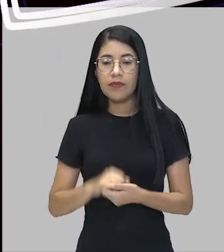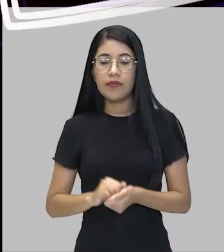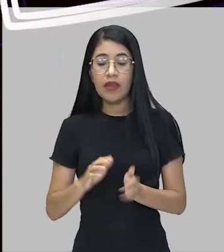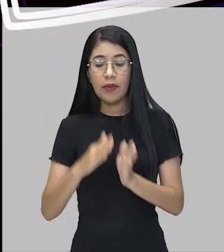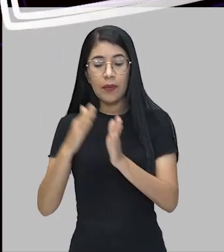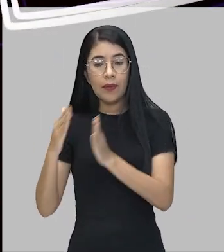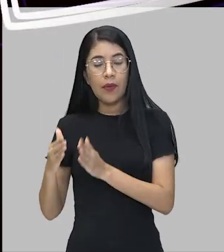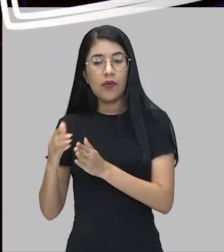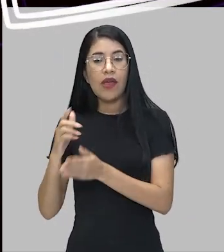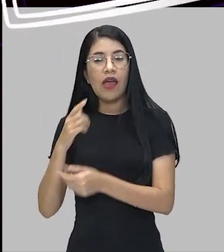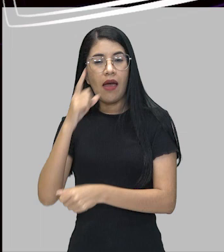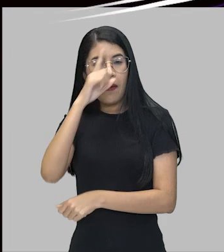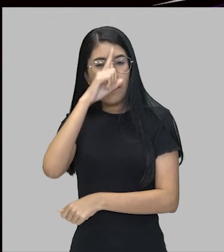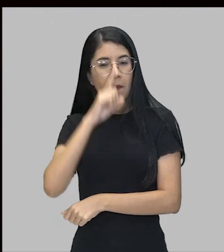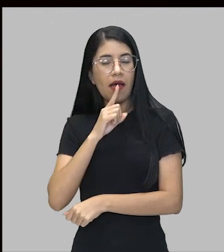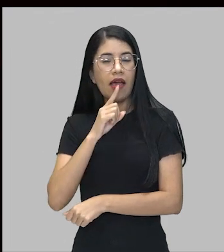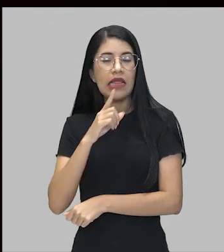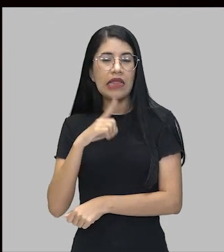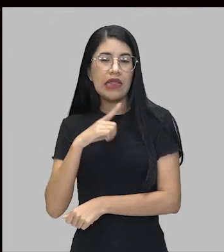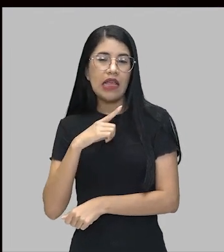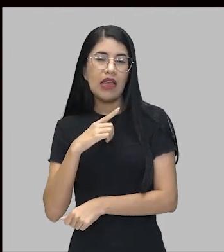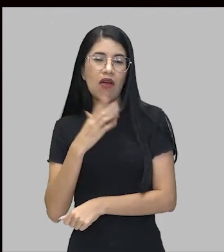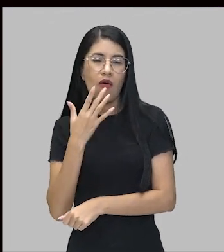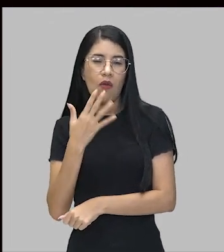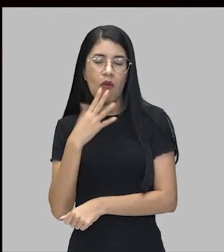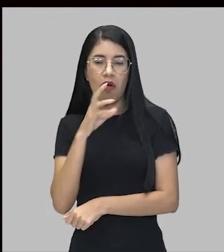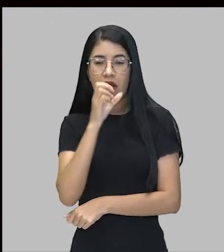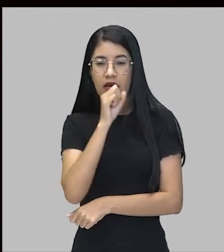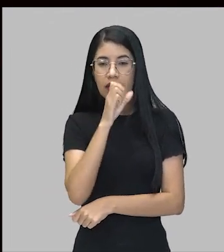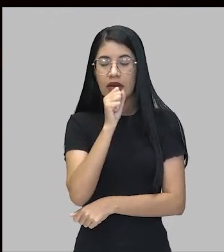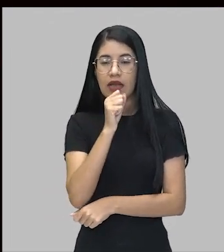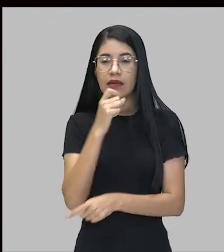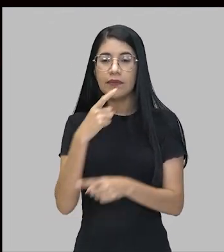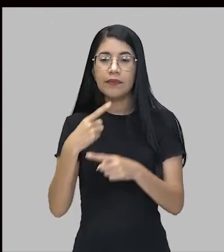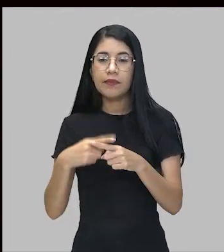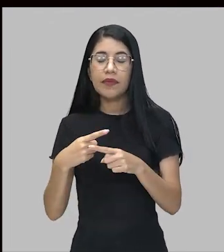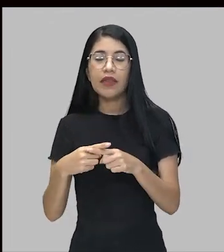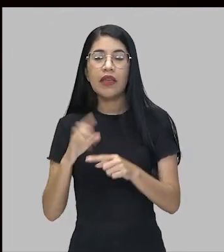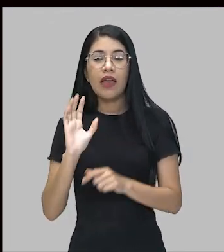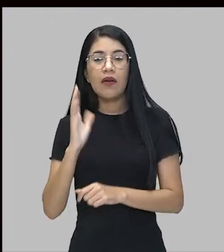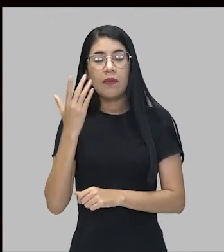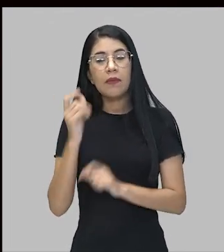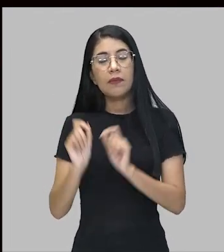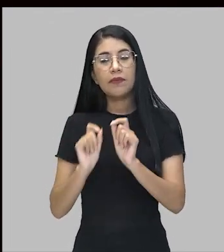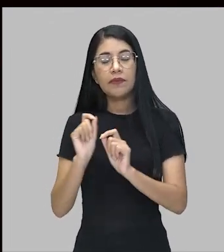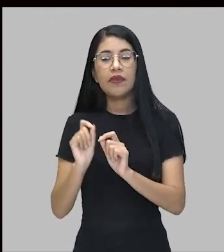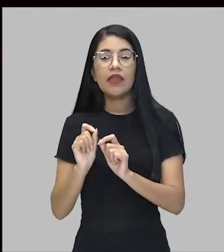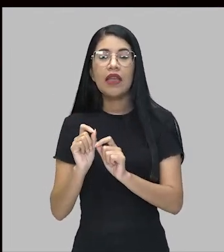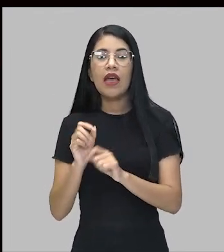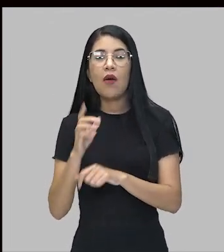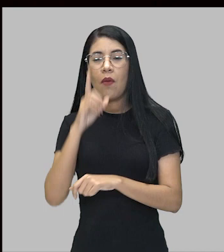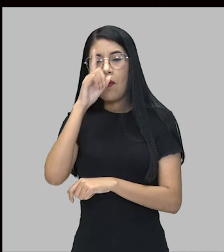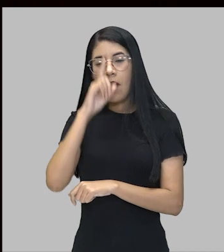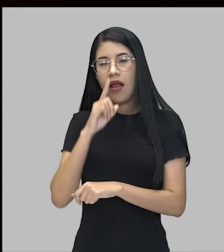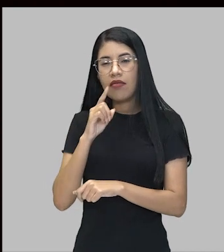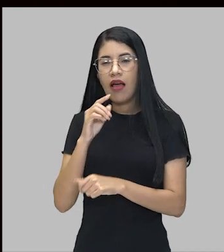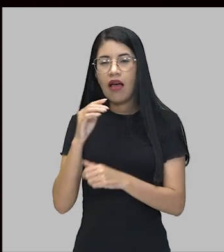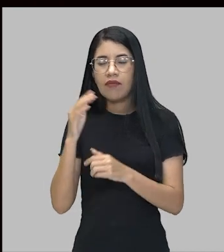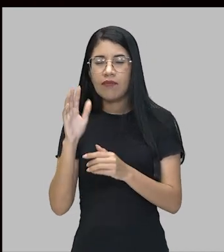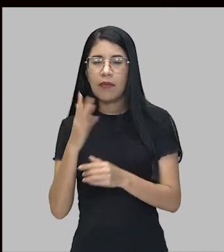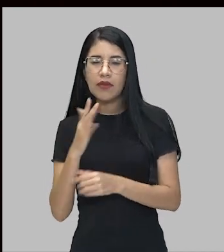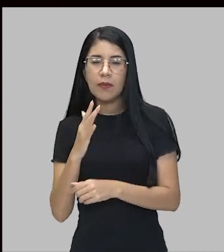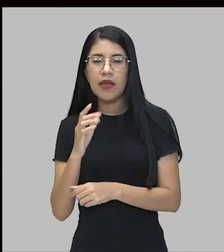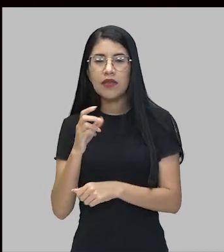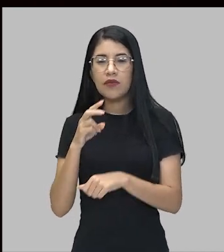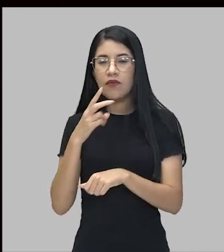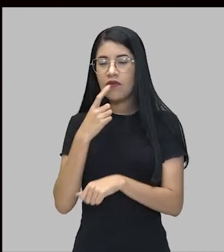uma cor um pouco mais laranjada, tá bom? Isso porque o amarelo ele está ali entre o vermelho e o